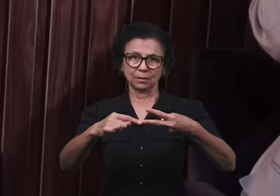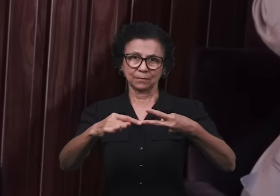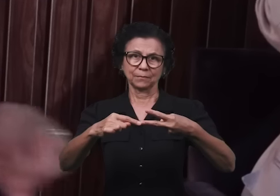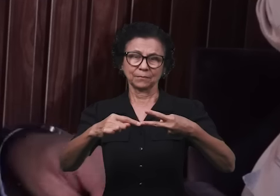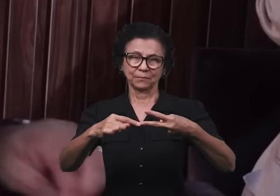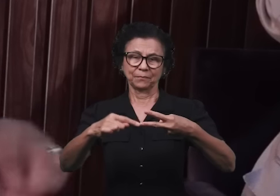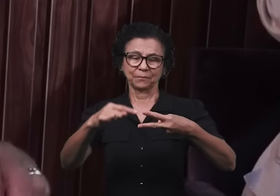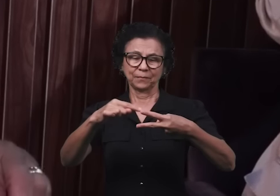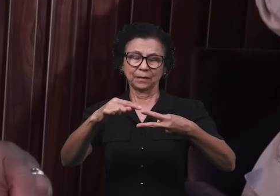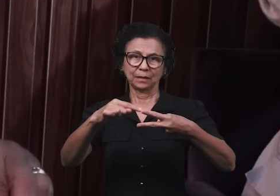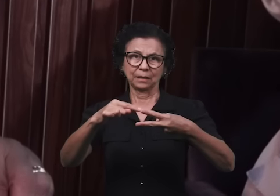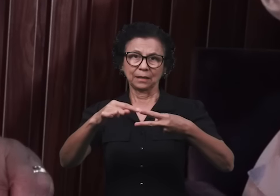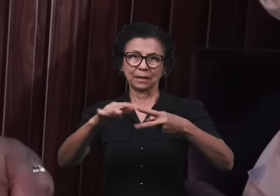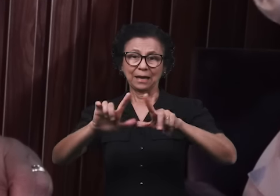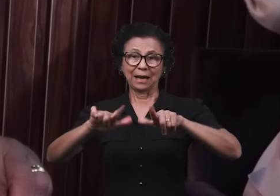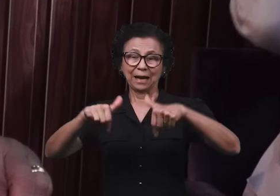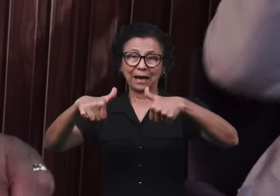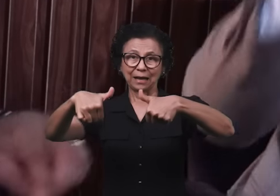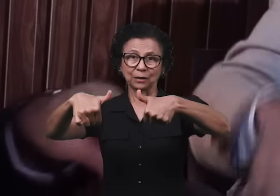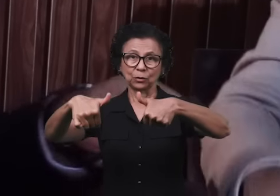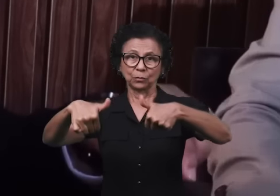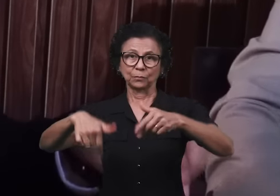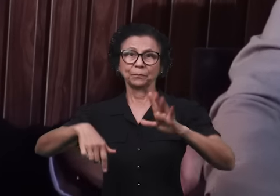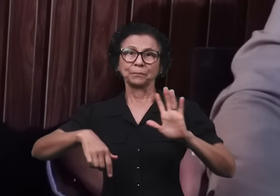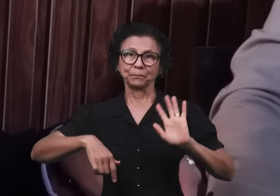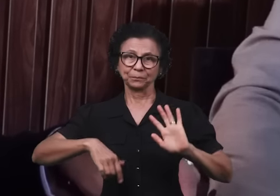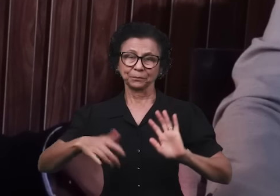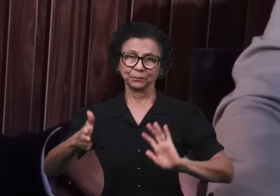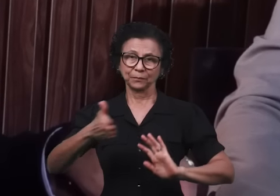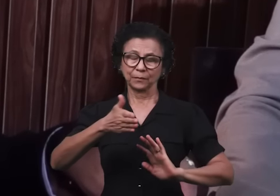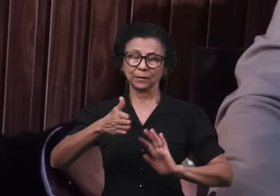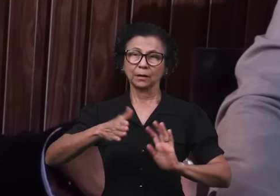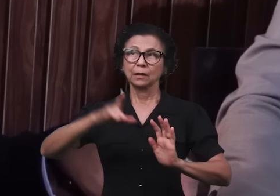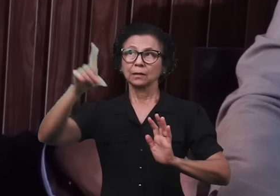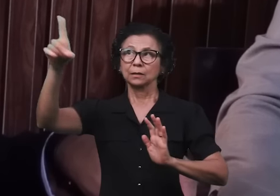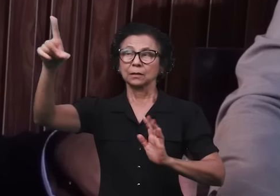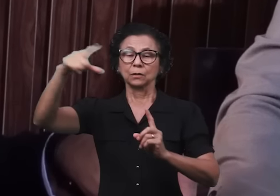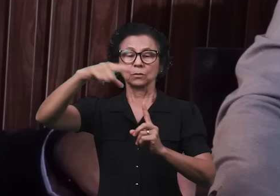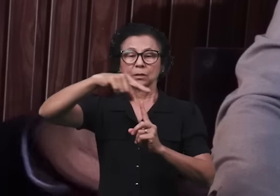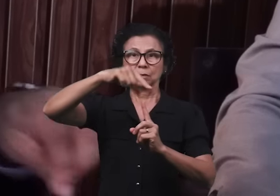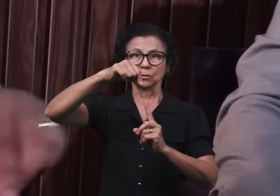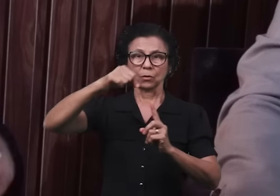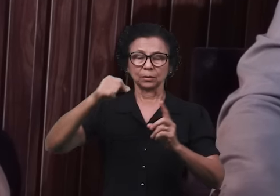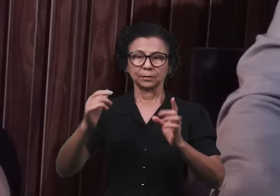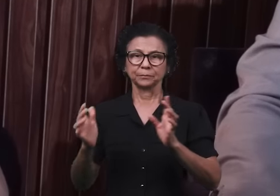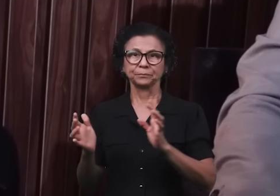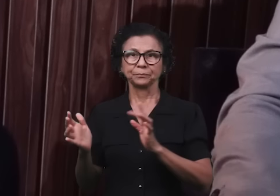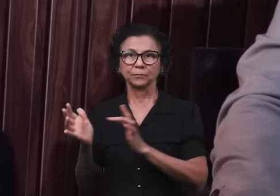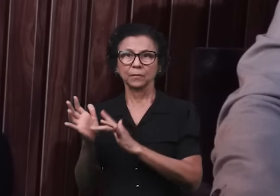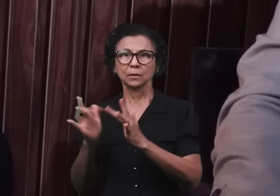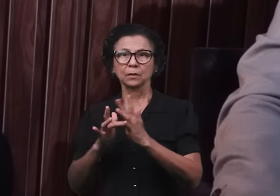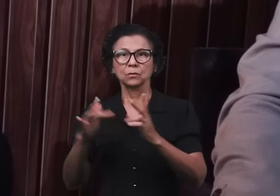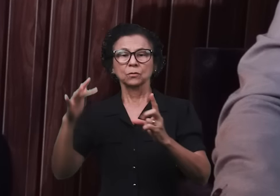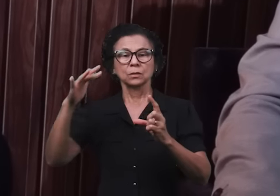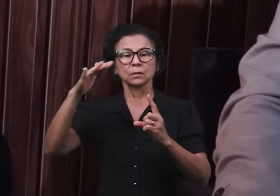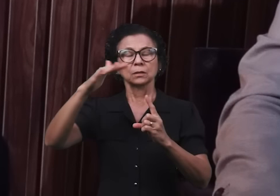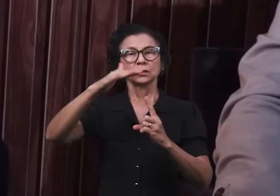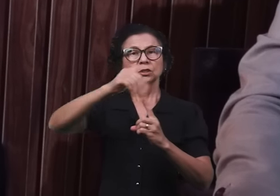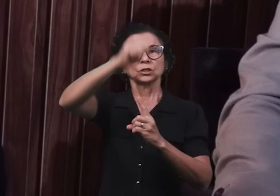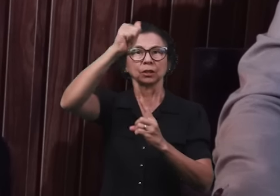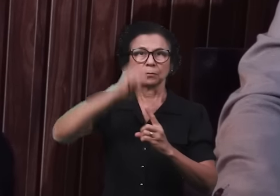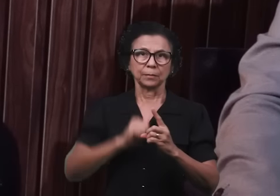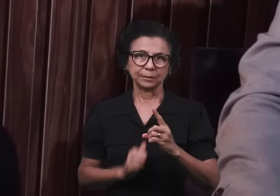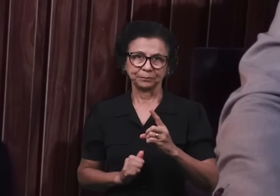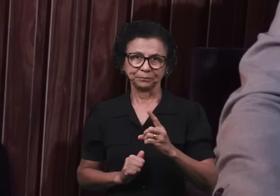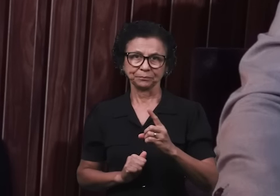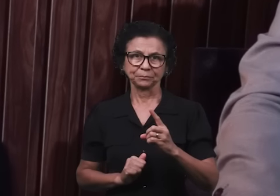do projeto nós chamamos de ato. É a eleição de Deus e o chamado em Jesus.